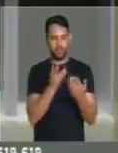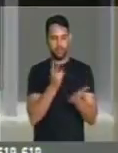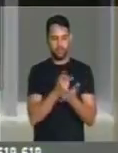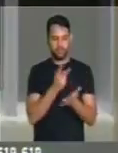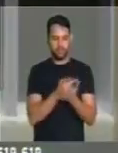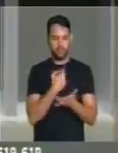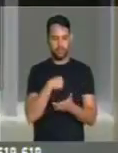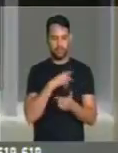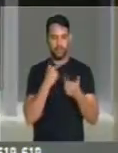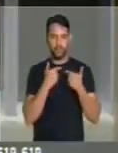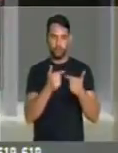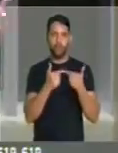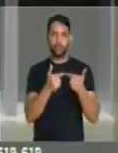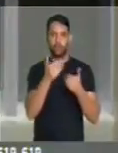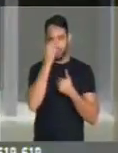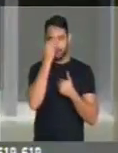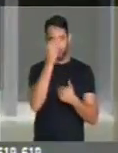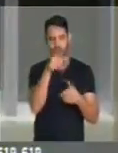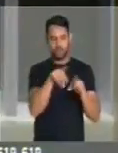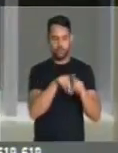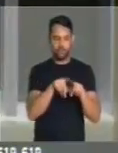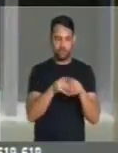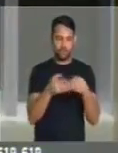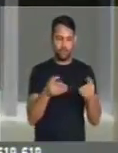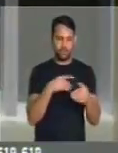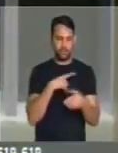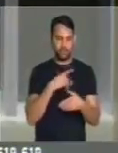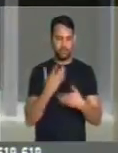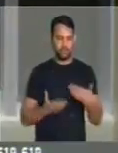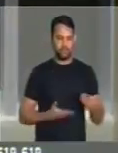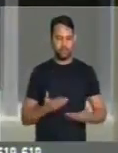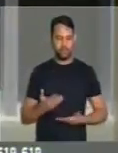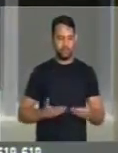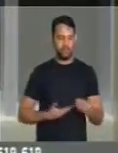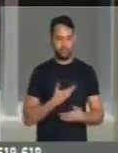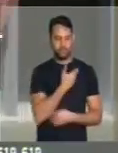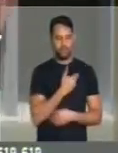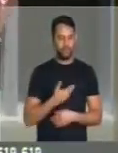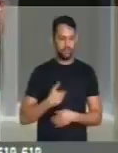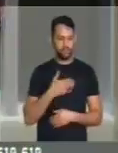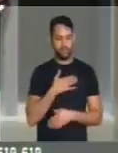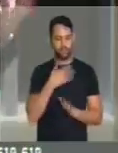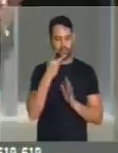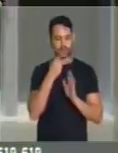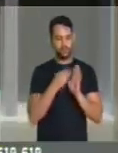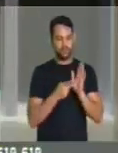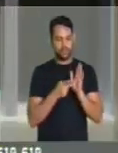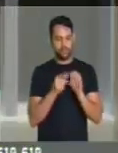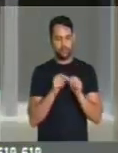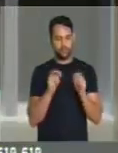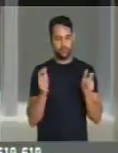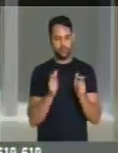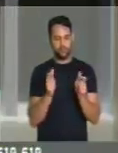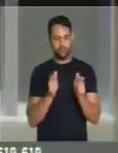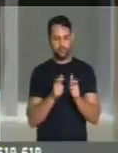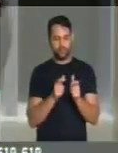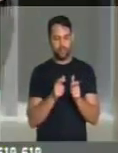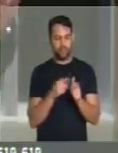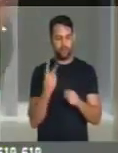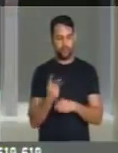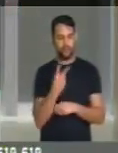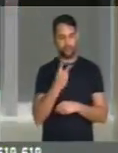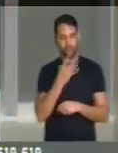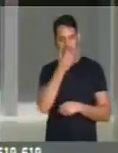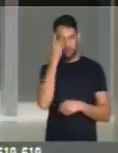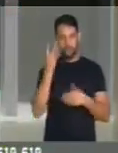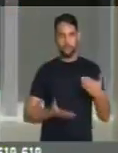são as nossas bandeiras, quero agradecer também ao funcionarismo público. No meu projeto de enxugar a máquina e